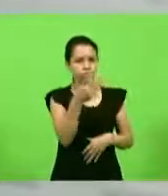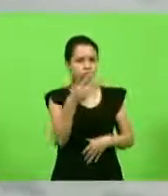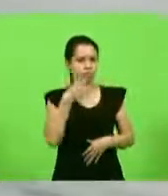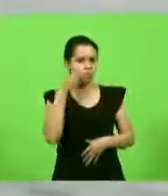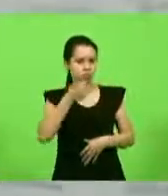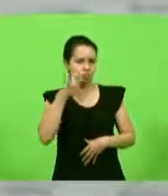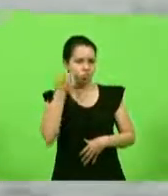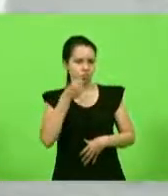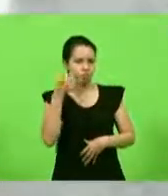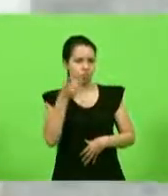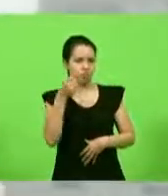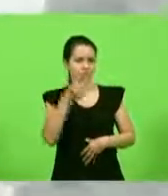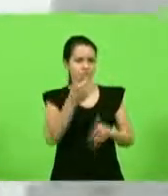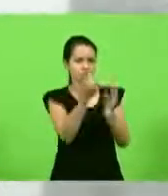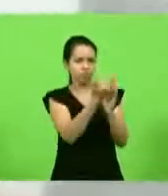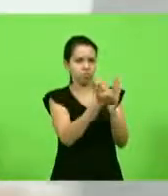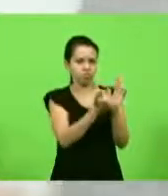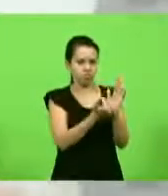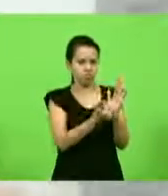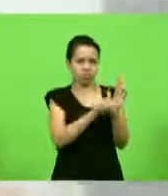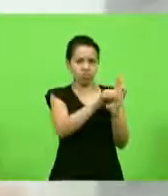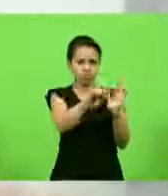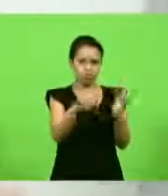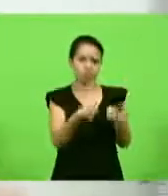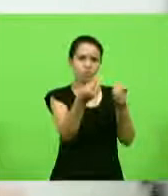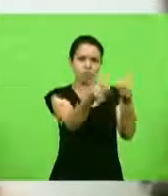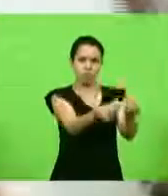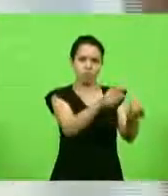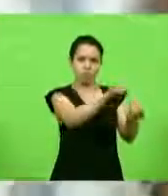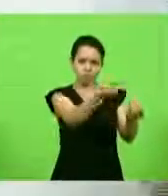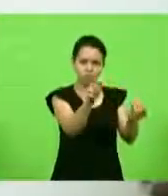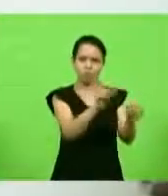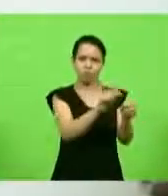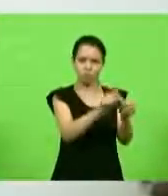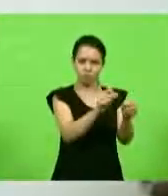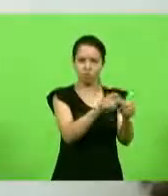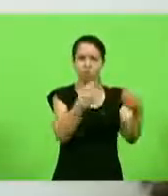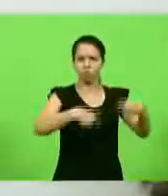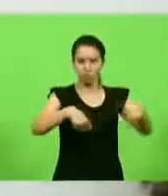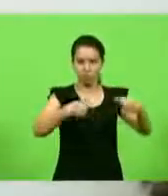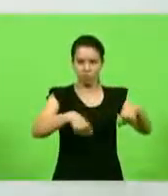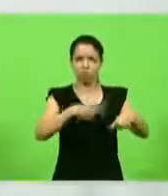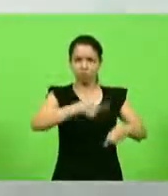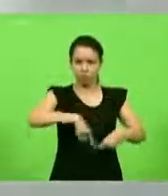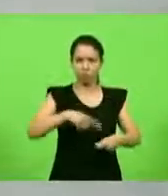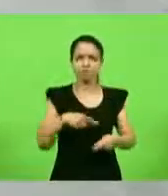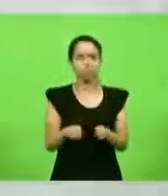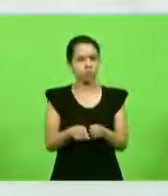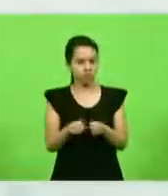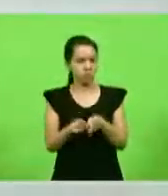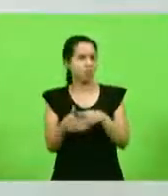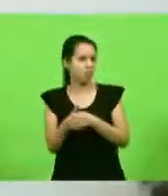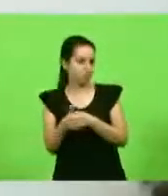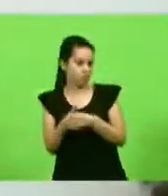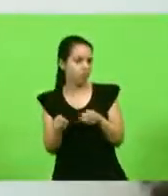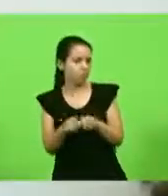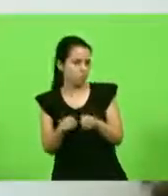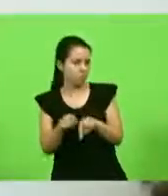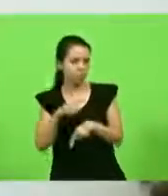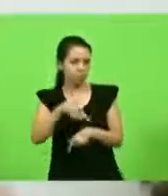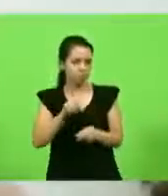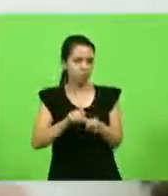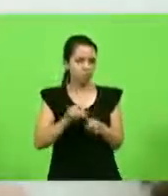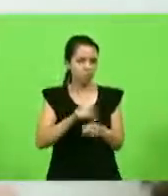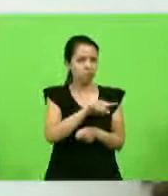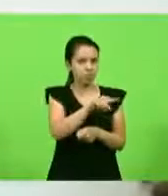aqui para eles fazerem, né? Vamos fazer isso. Vamos combinar que nós vamos ser bem queridos também e nós vamos fazer isso. Eles vão